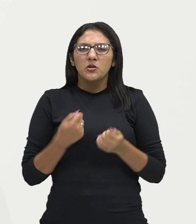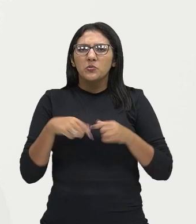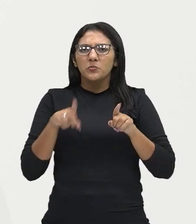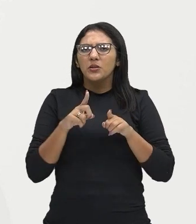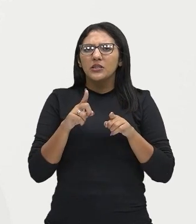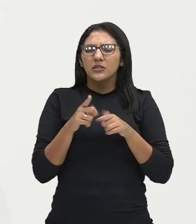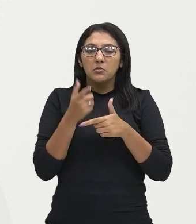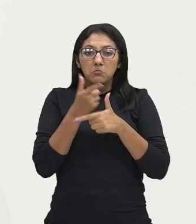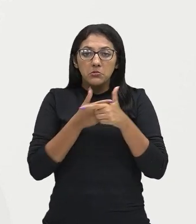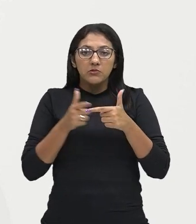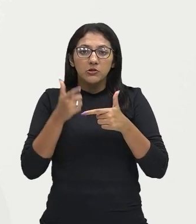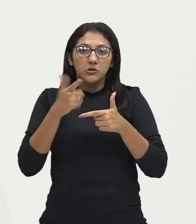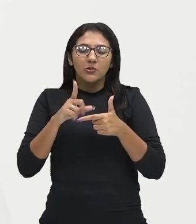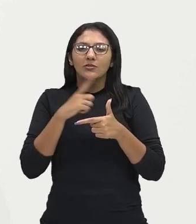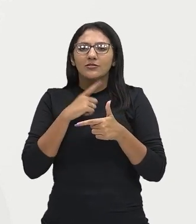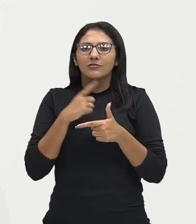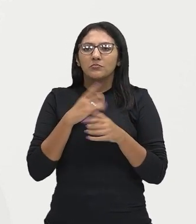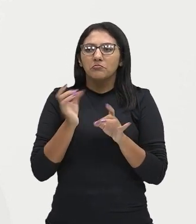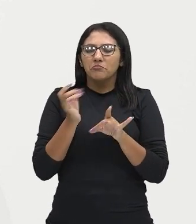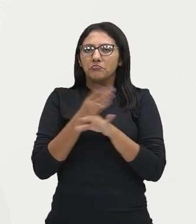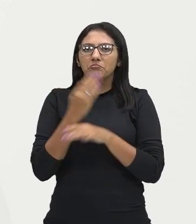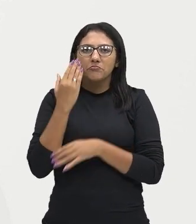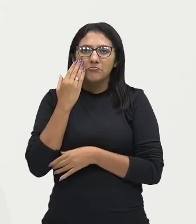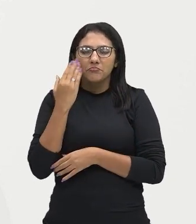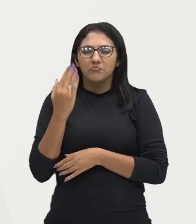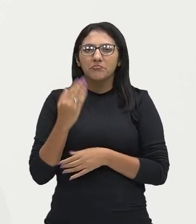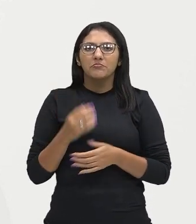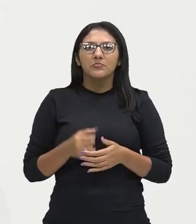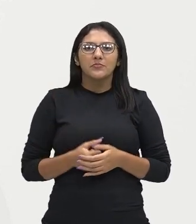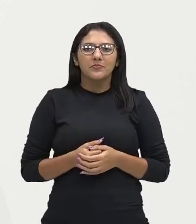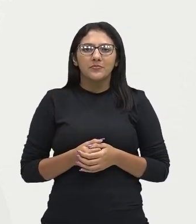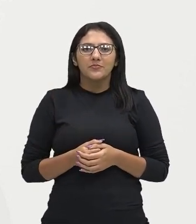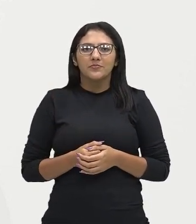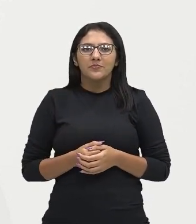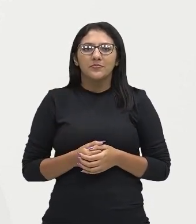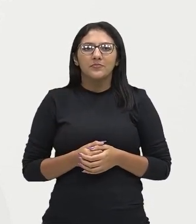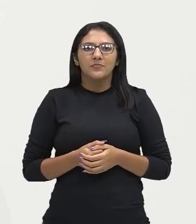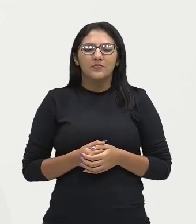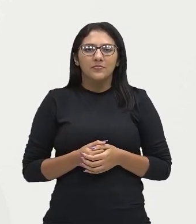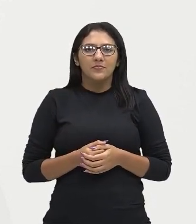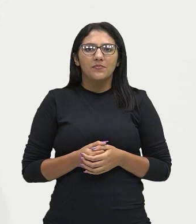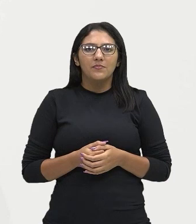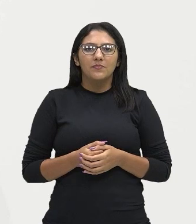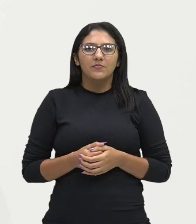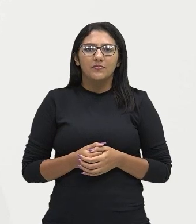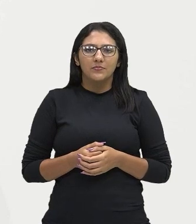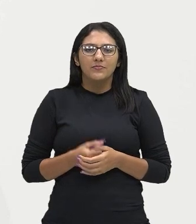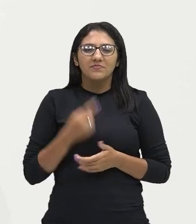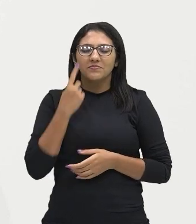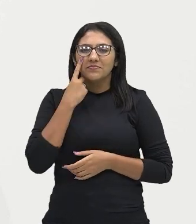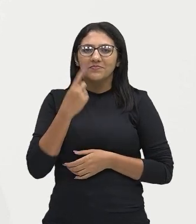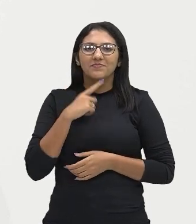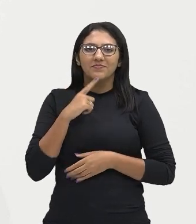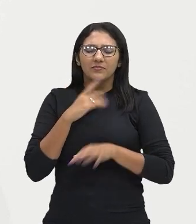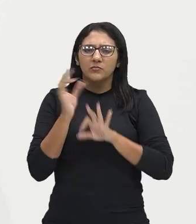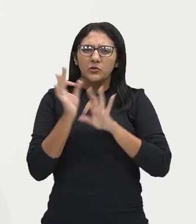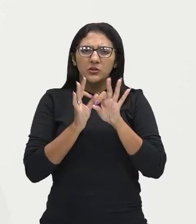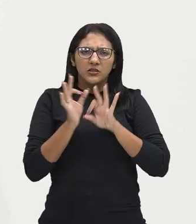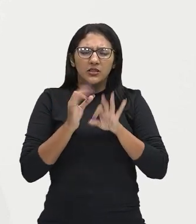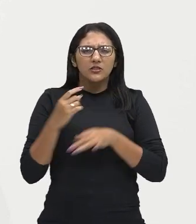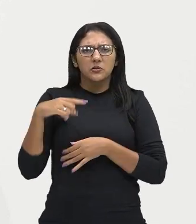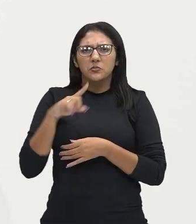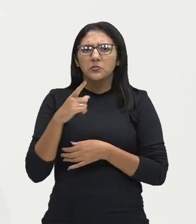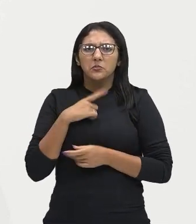simplificar, porque, de novo, nós temos uma fração na sua forma irredutível. E aí temos aqui o cálculo bem bonitinho aí para